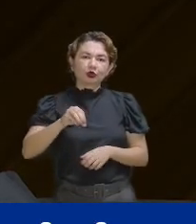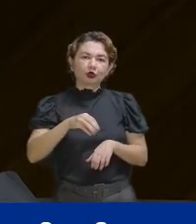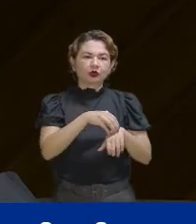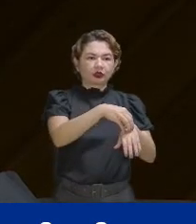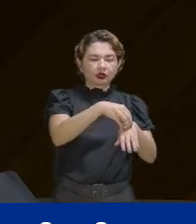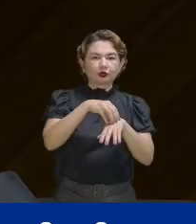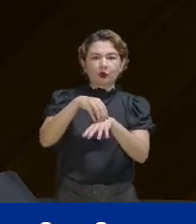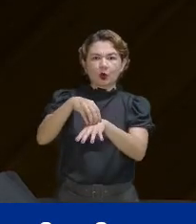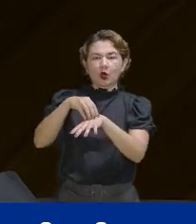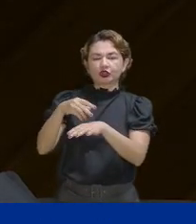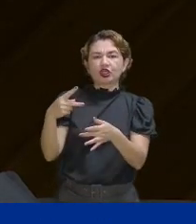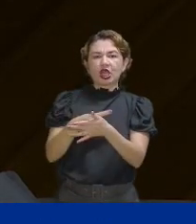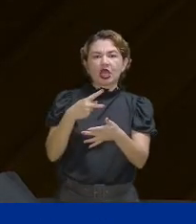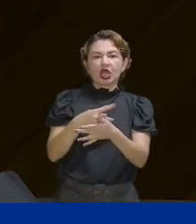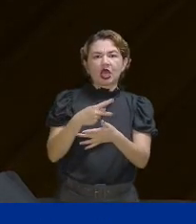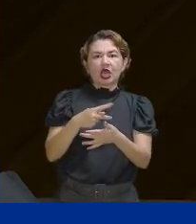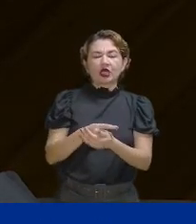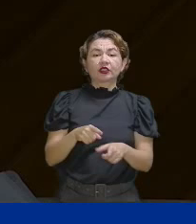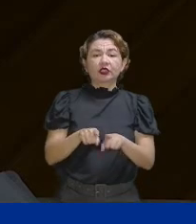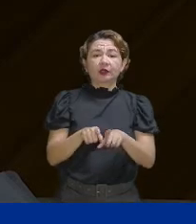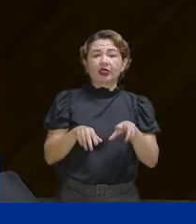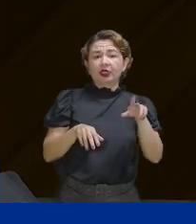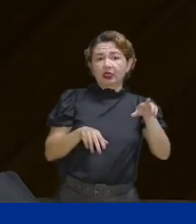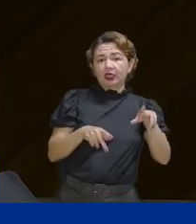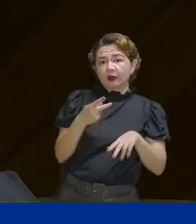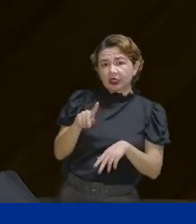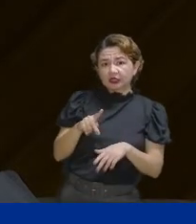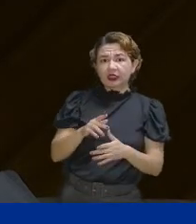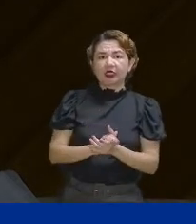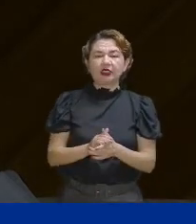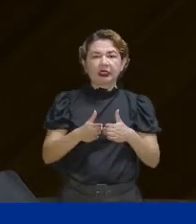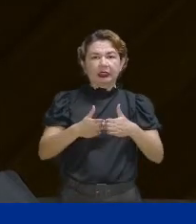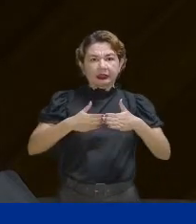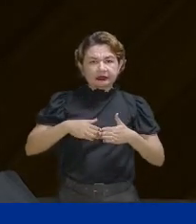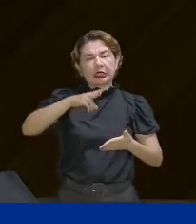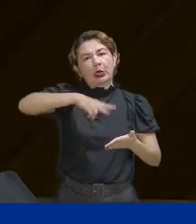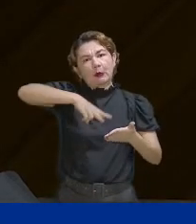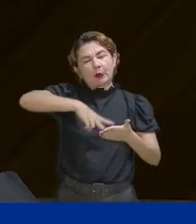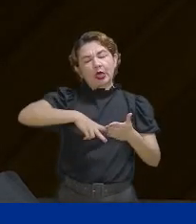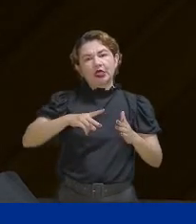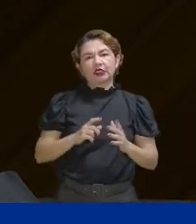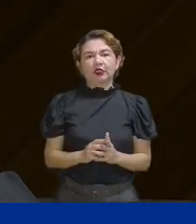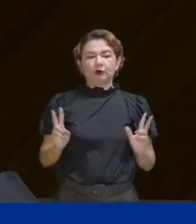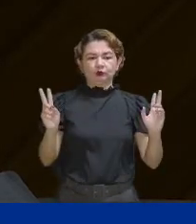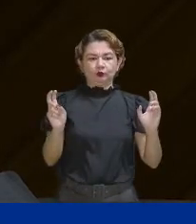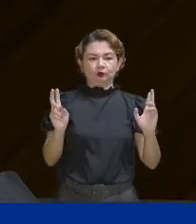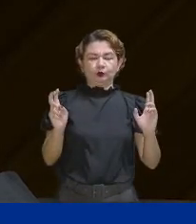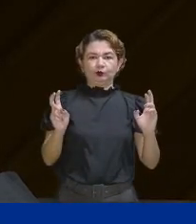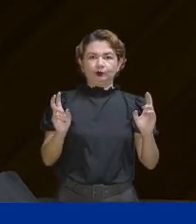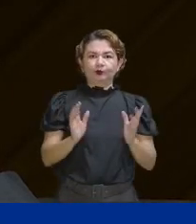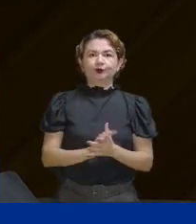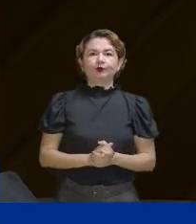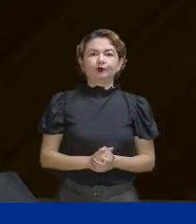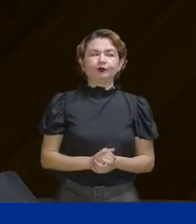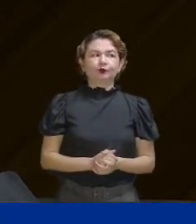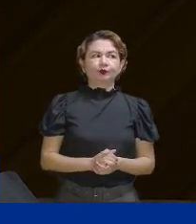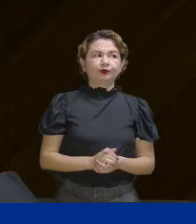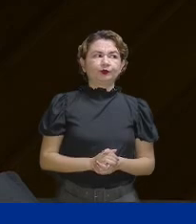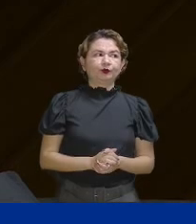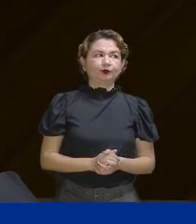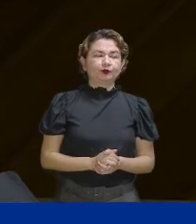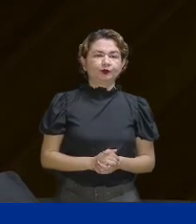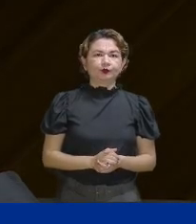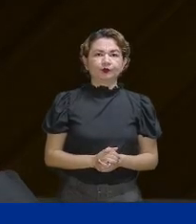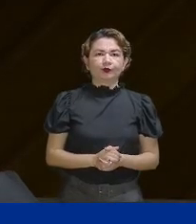transporte irregular de eleitores, e sua irmã. E eu peço aqui venhas para poder ler um trechozinho do